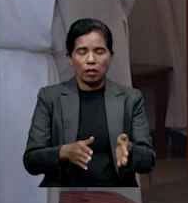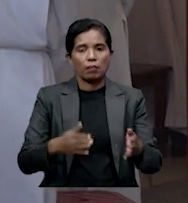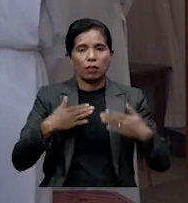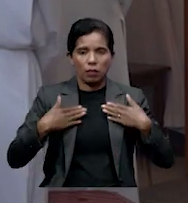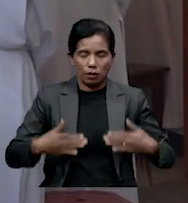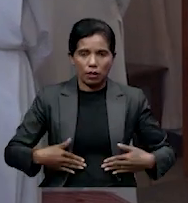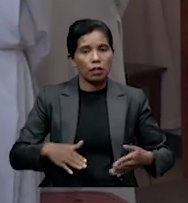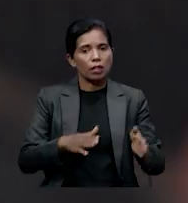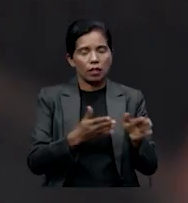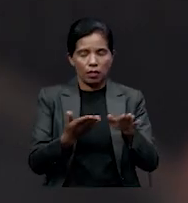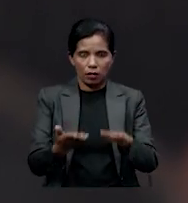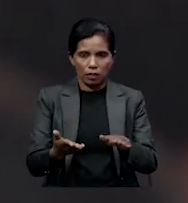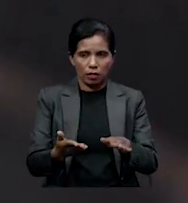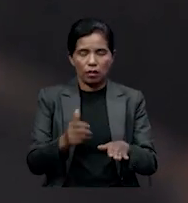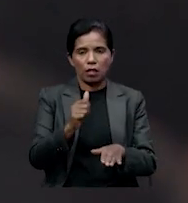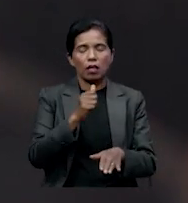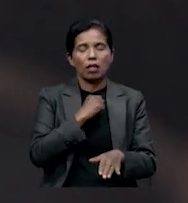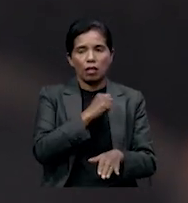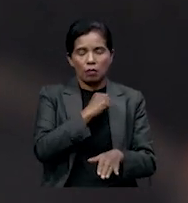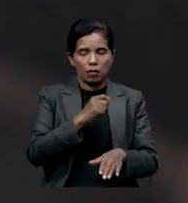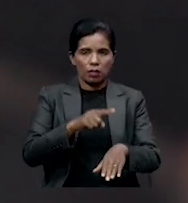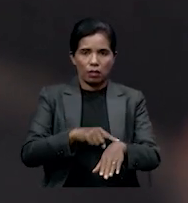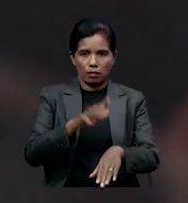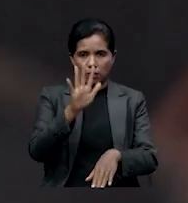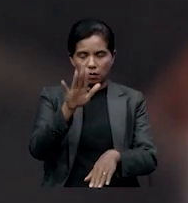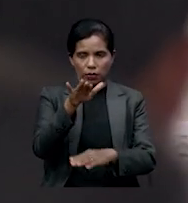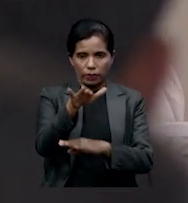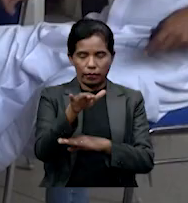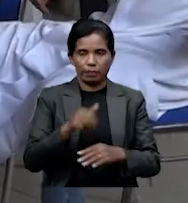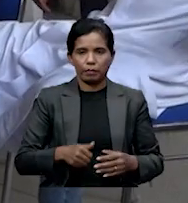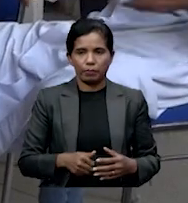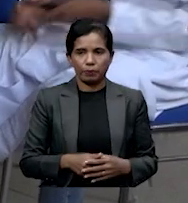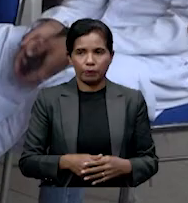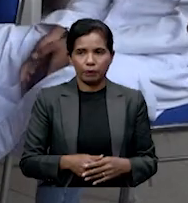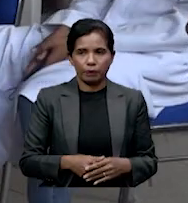Brites Casimiro ia cemitério malua tuku lima Lorokraik.